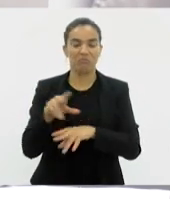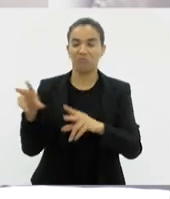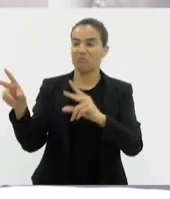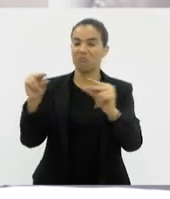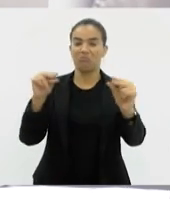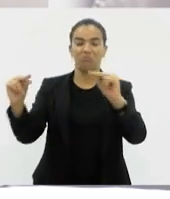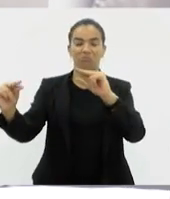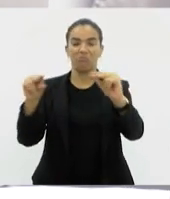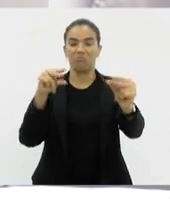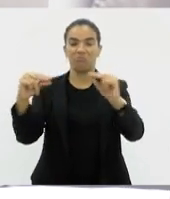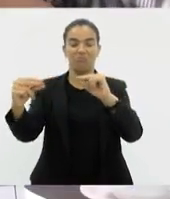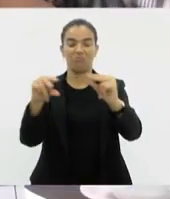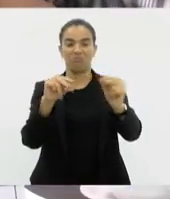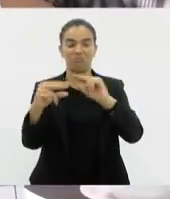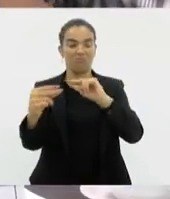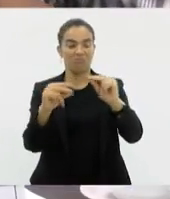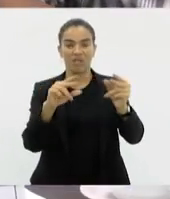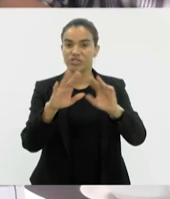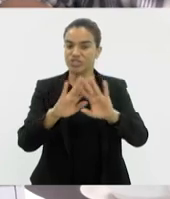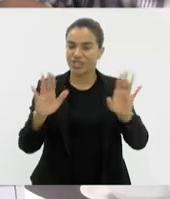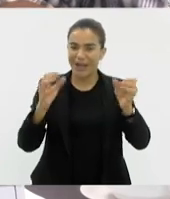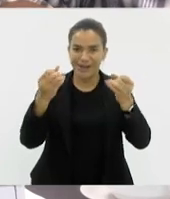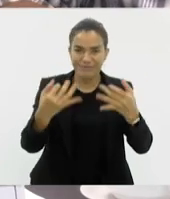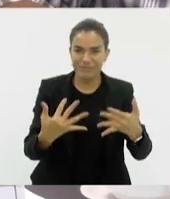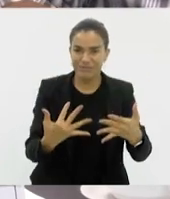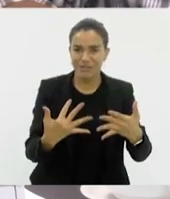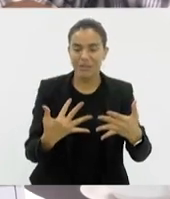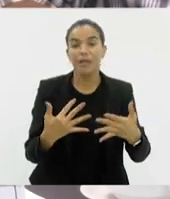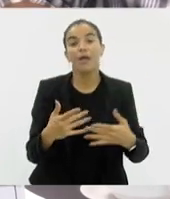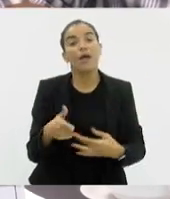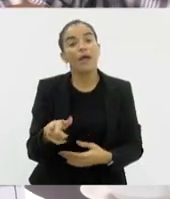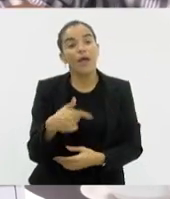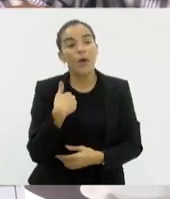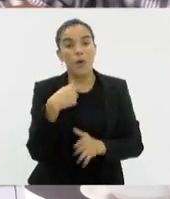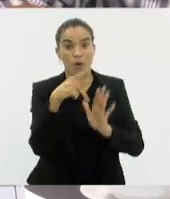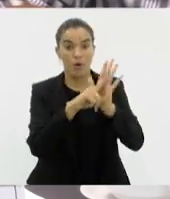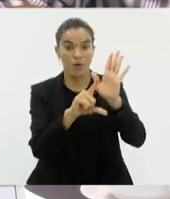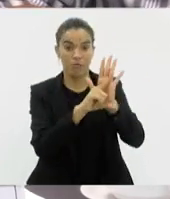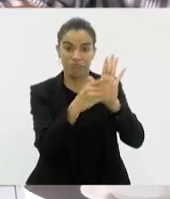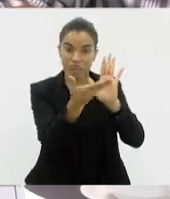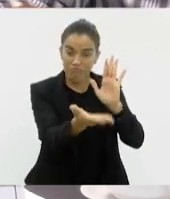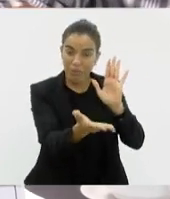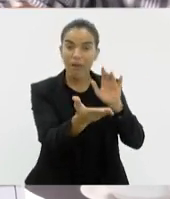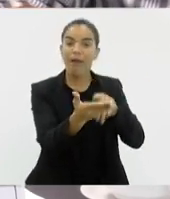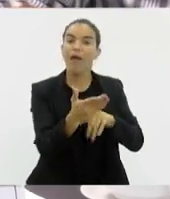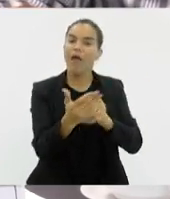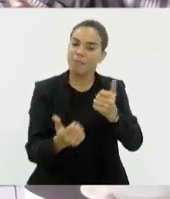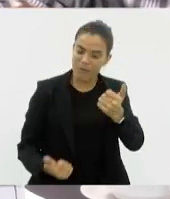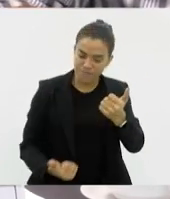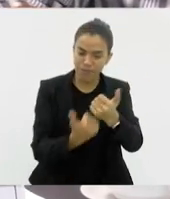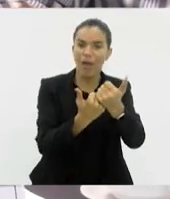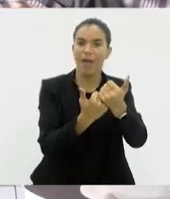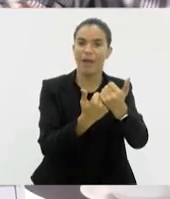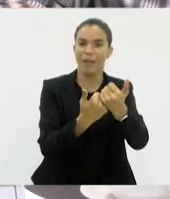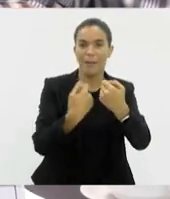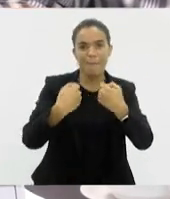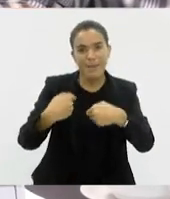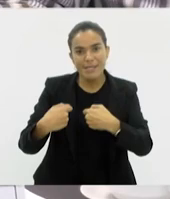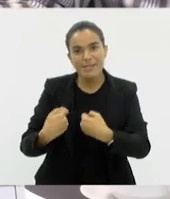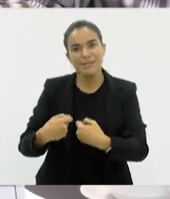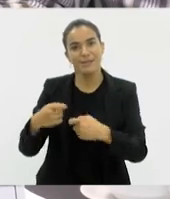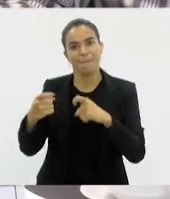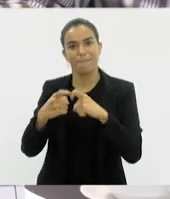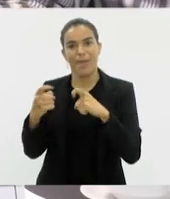últimas intervenções. Era exatamente esse sentido. O vosso projeto é para reforçar que tenha os